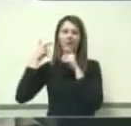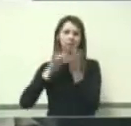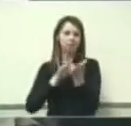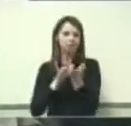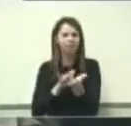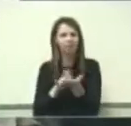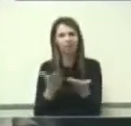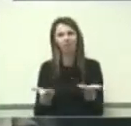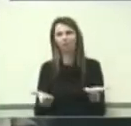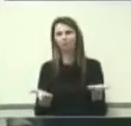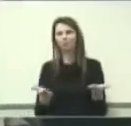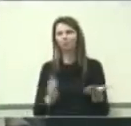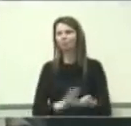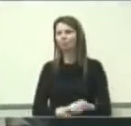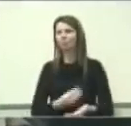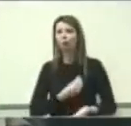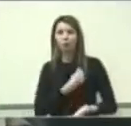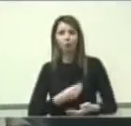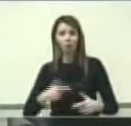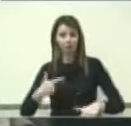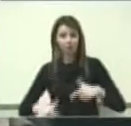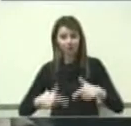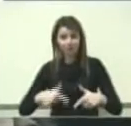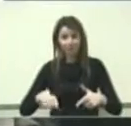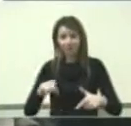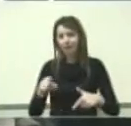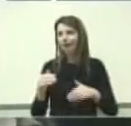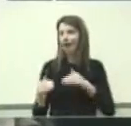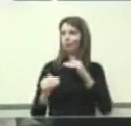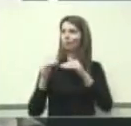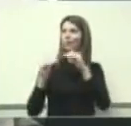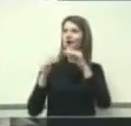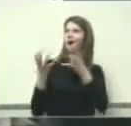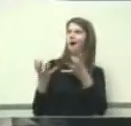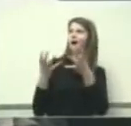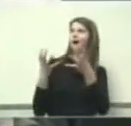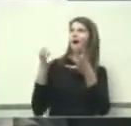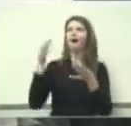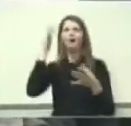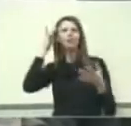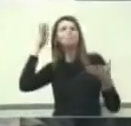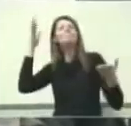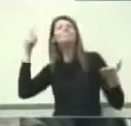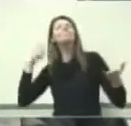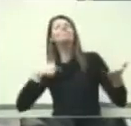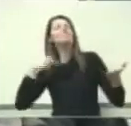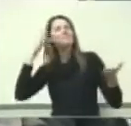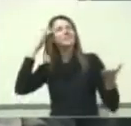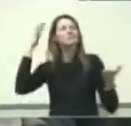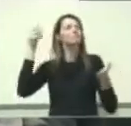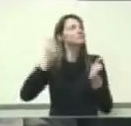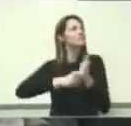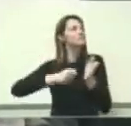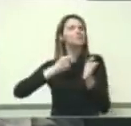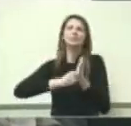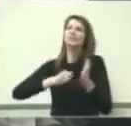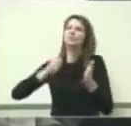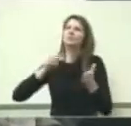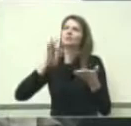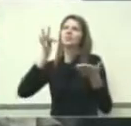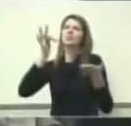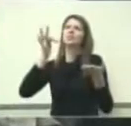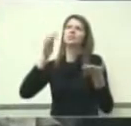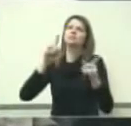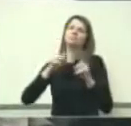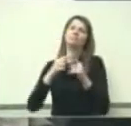na sua vida profissional Você desenhou sonhou queria ser aquilo ou aquilo que você tanto lutou mas